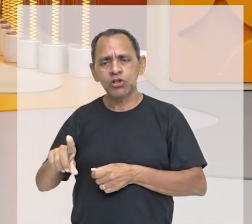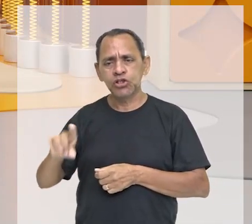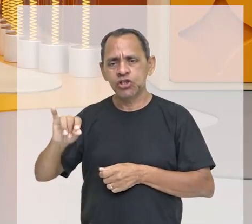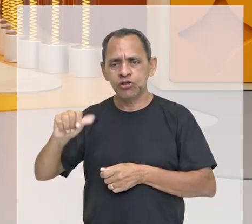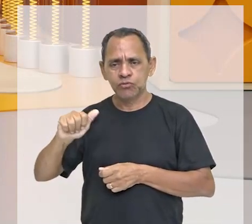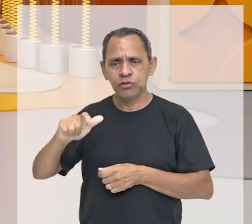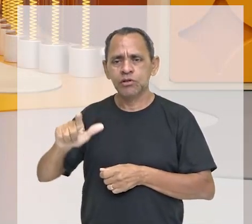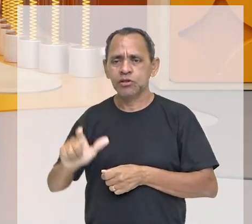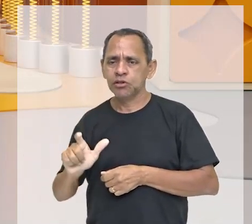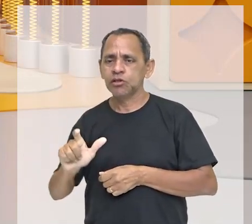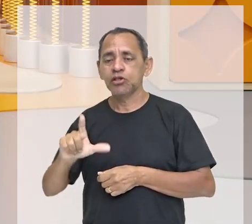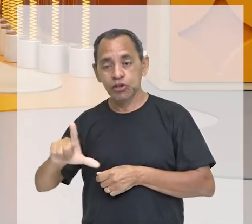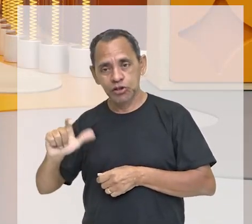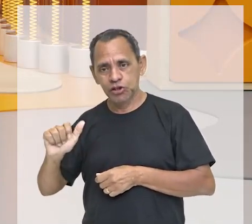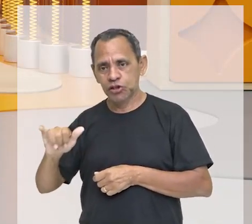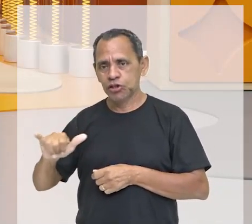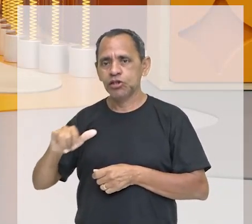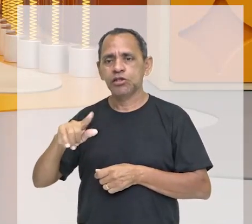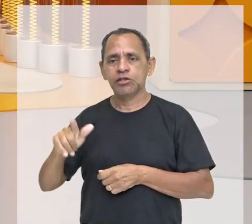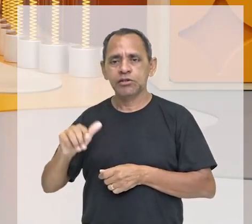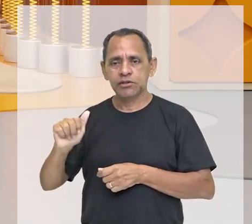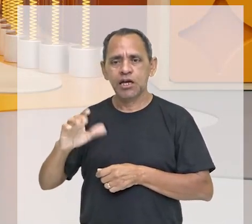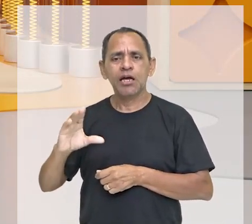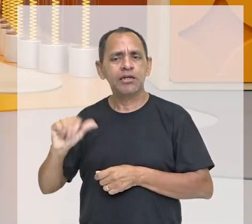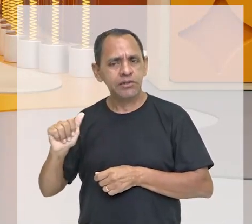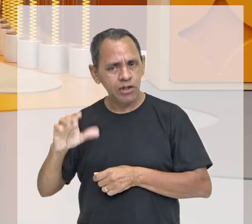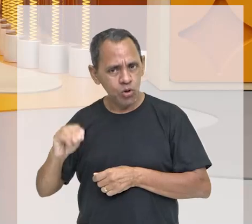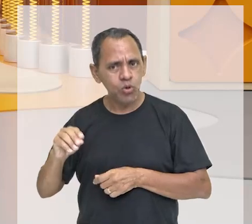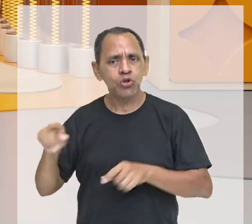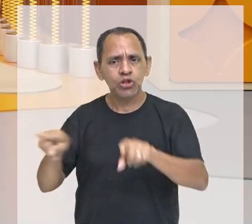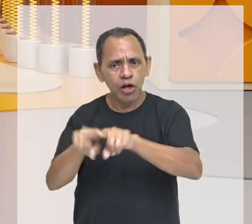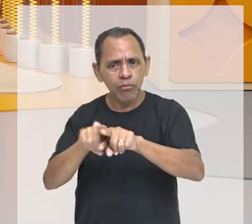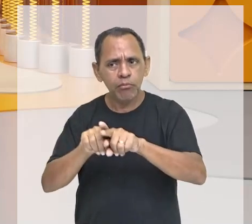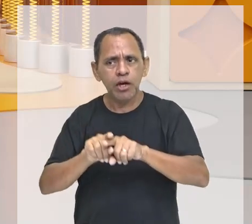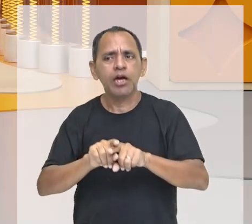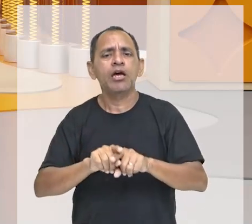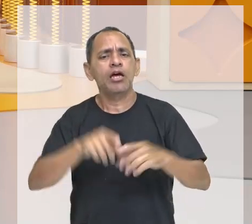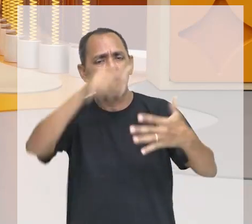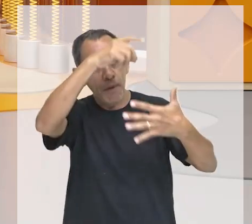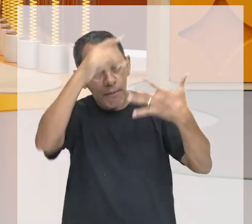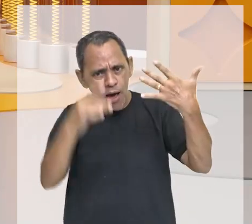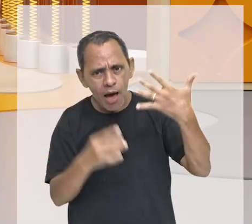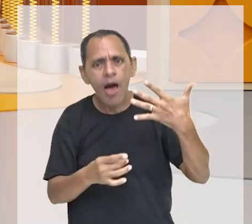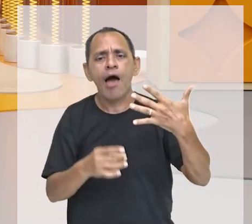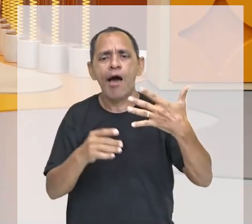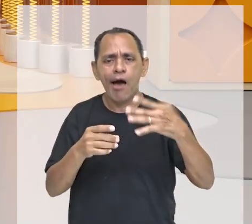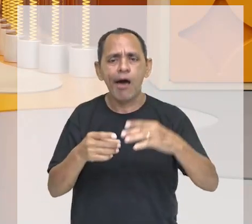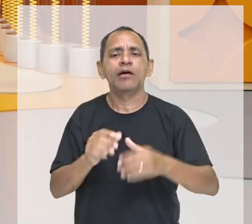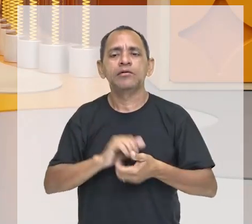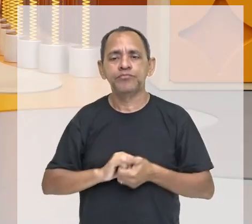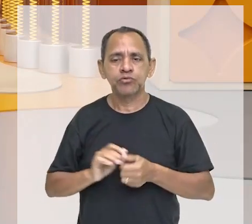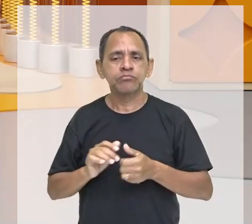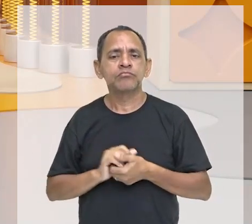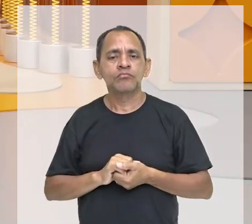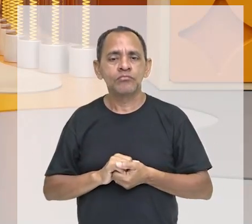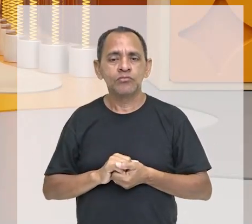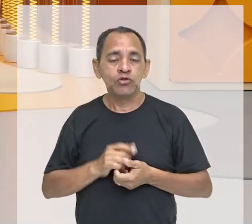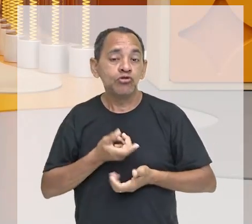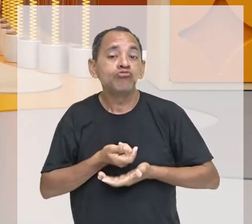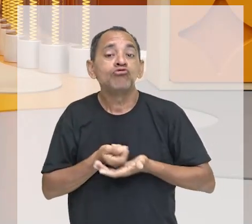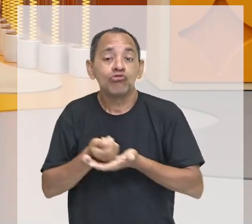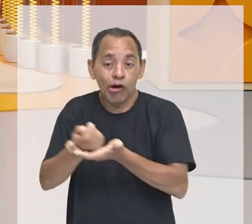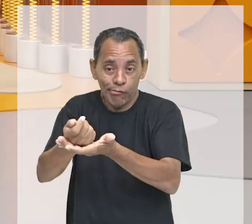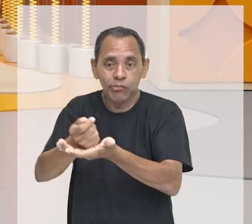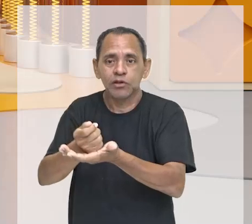mais à mundialização do capital, não é? Essa possibilidade internacional de uma empresa poder